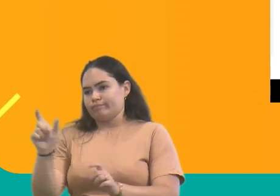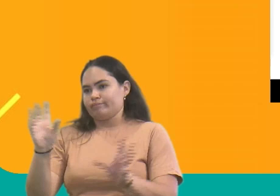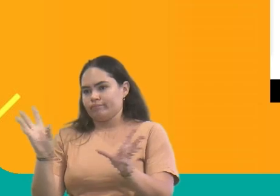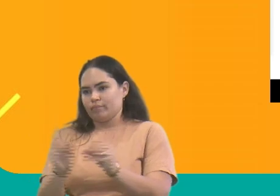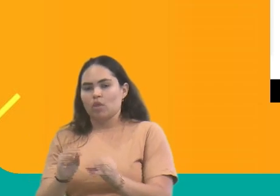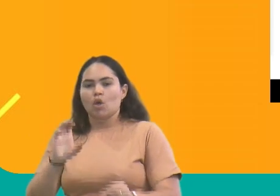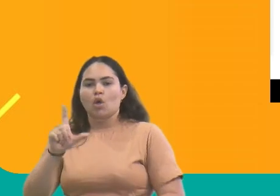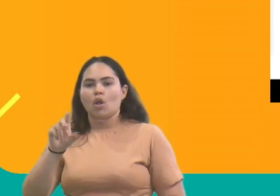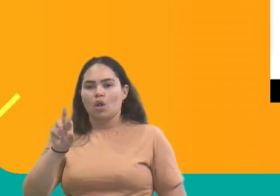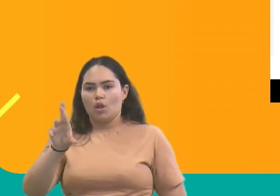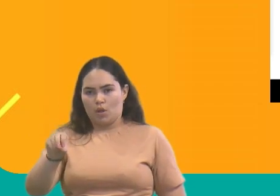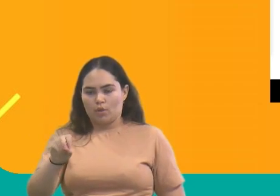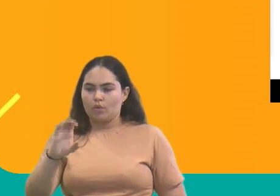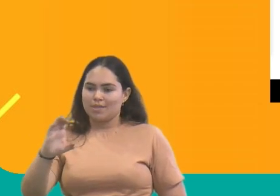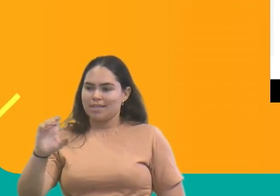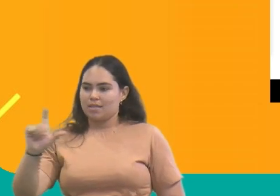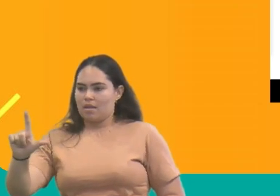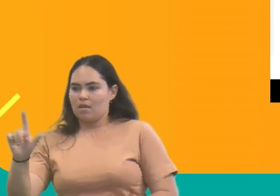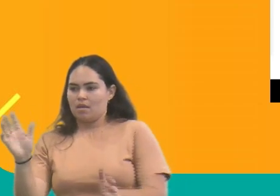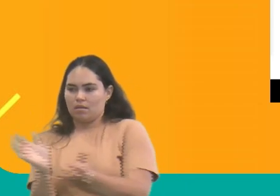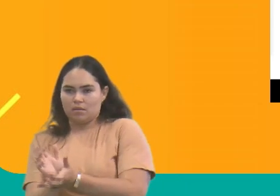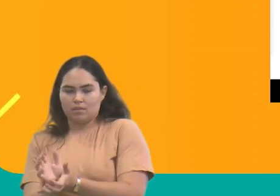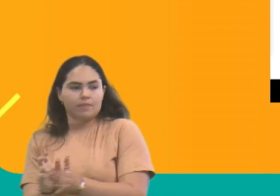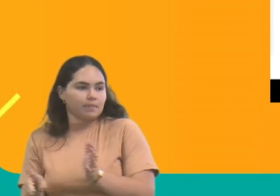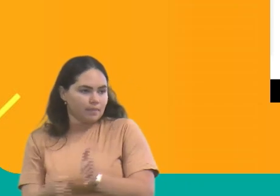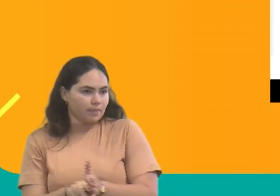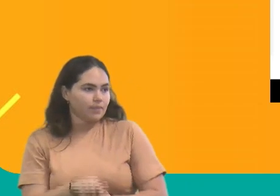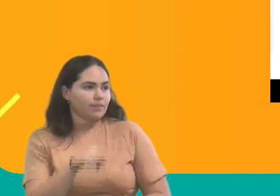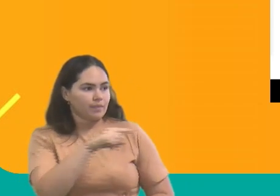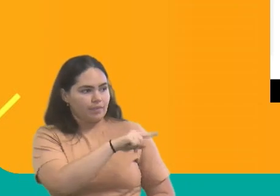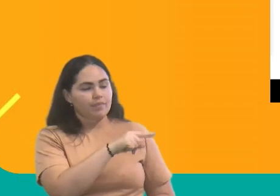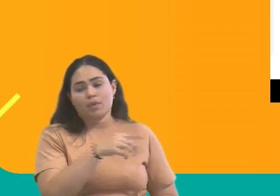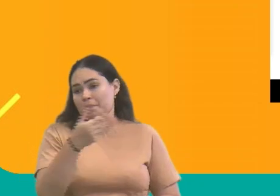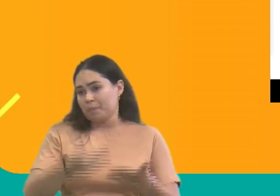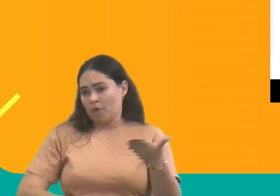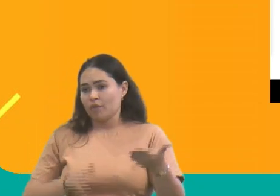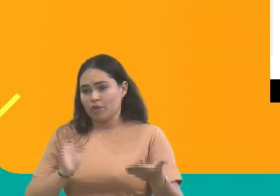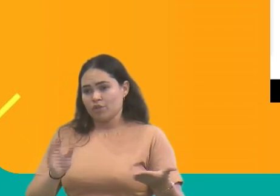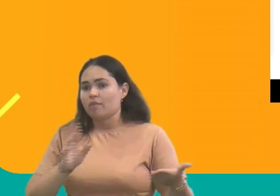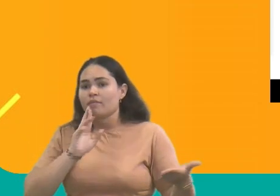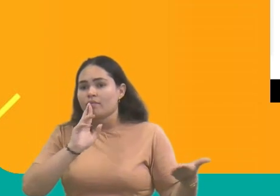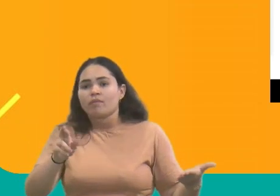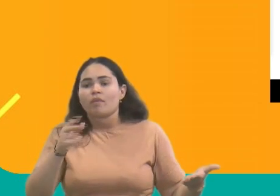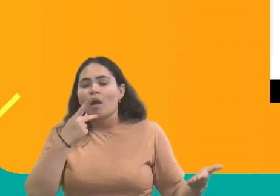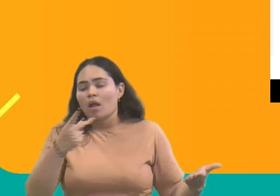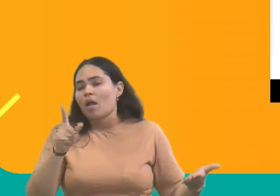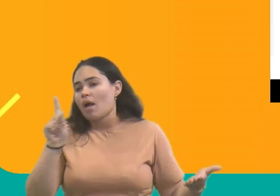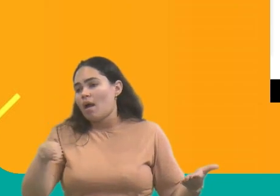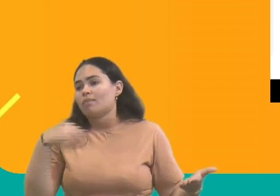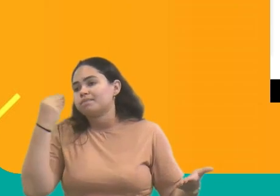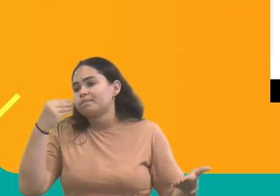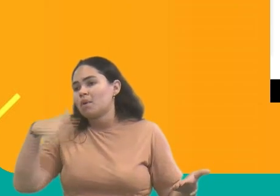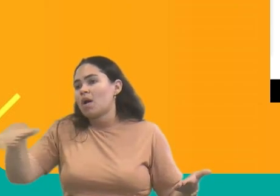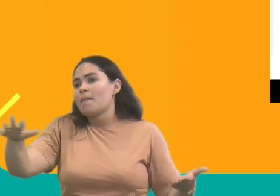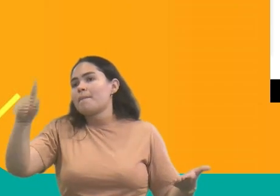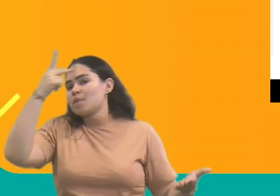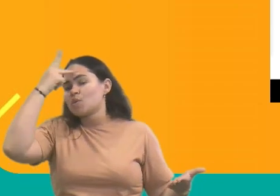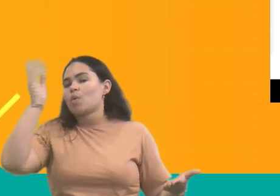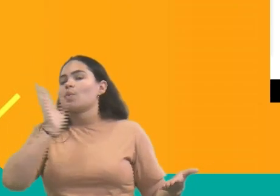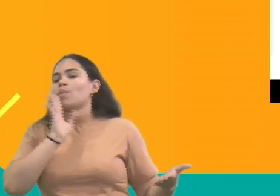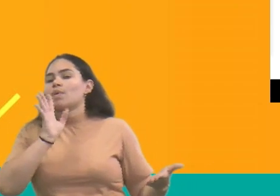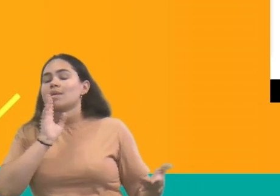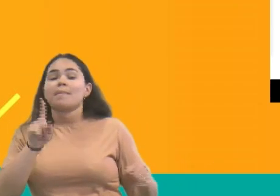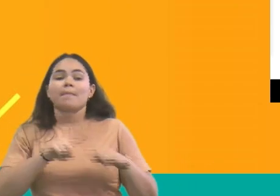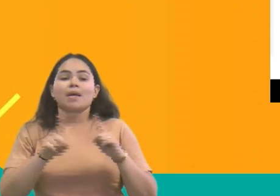Mas a gente só chama o POB de cloro. A própria prova já traz isso como conhecimento popular. Mas eu preciso que você entenda que